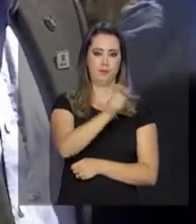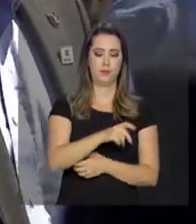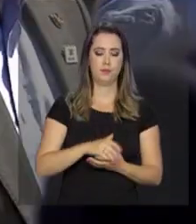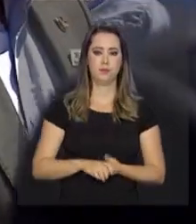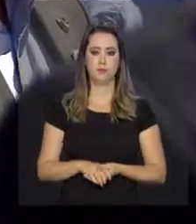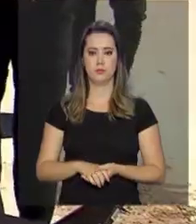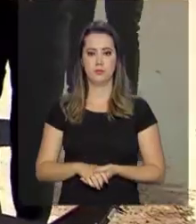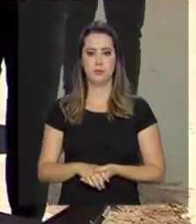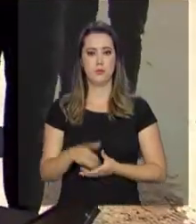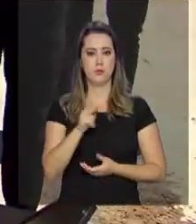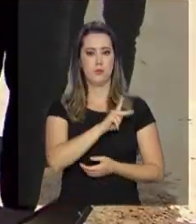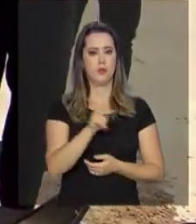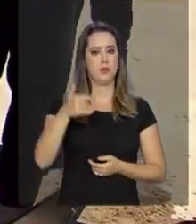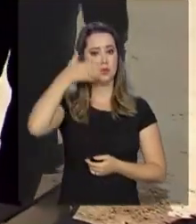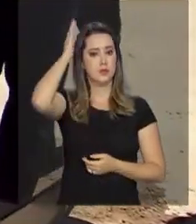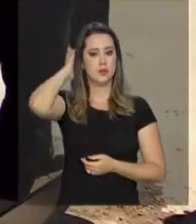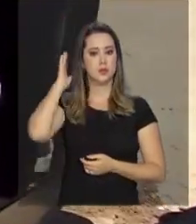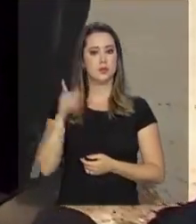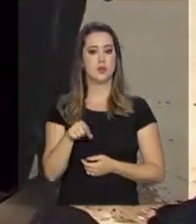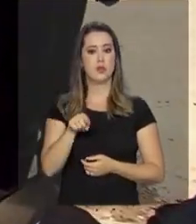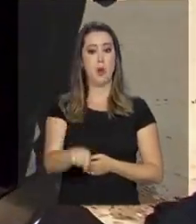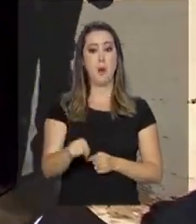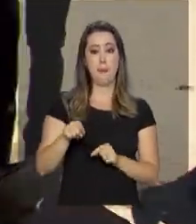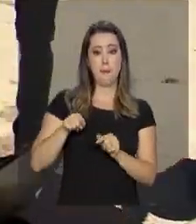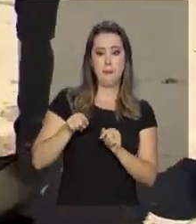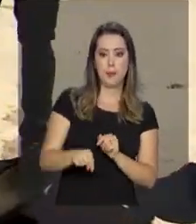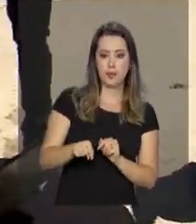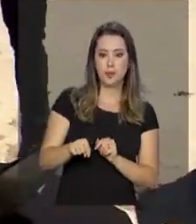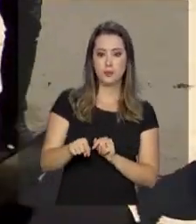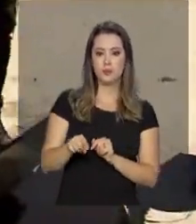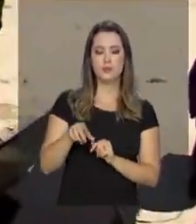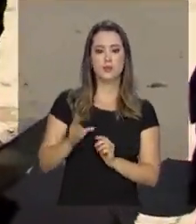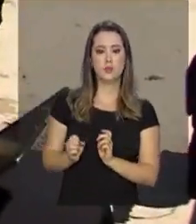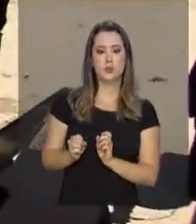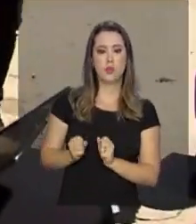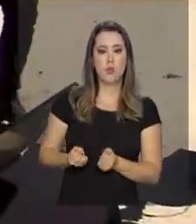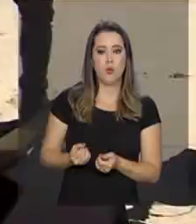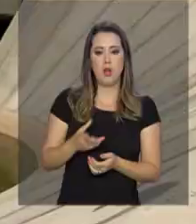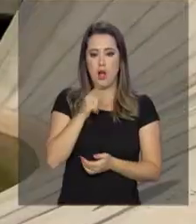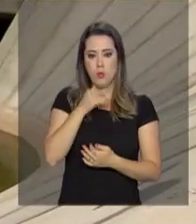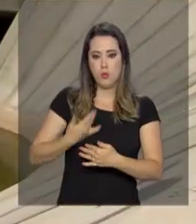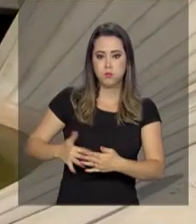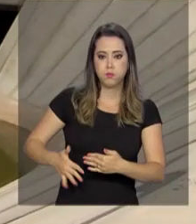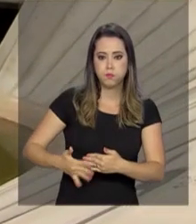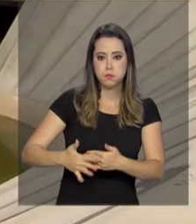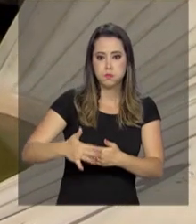presidente michel temer acionou o mecanismo depois a terceira estação em funcionamento